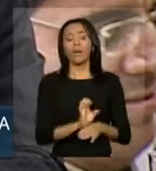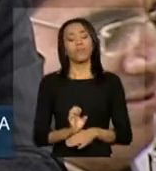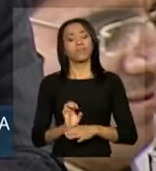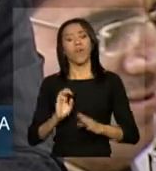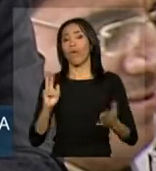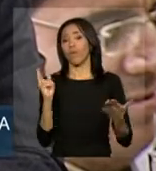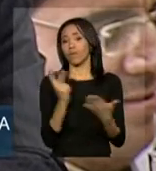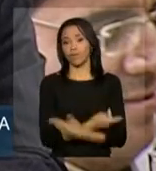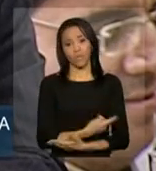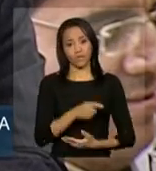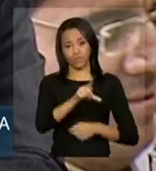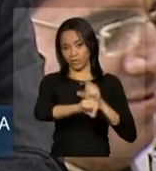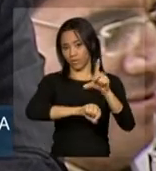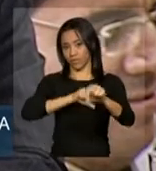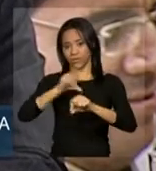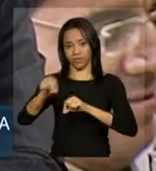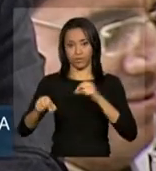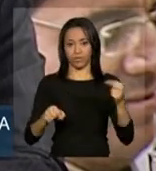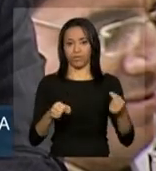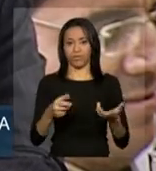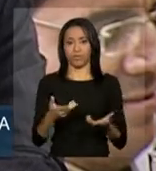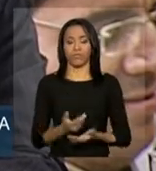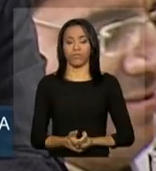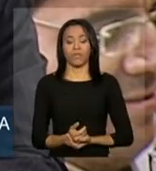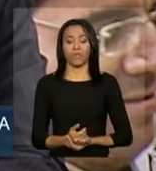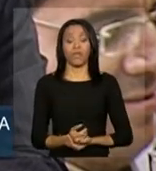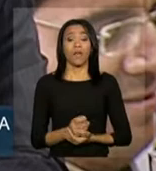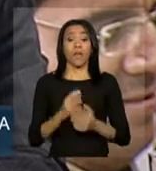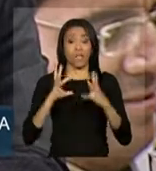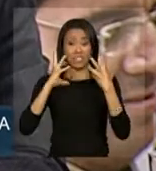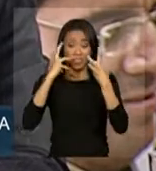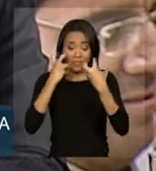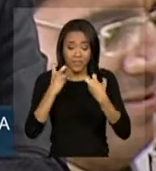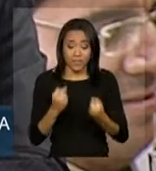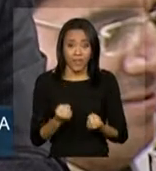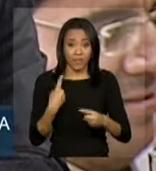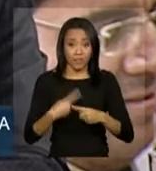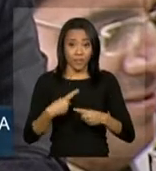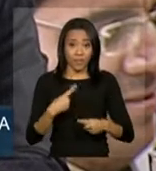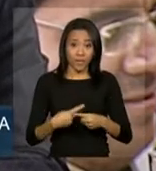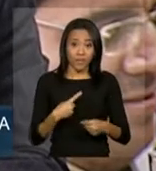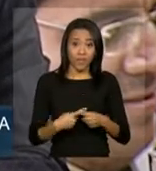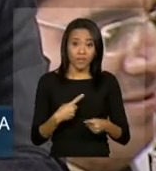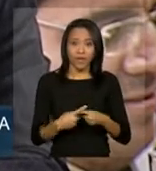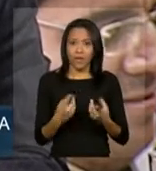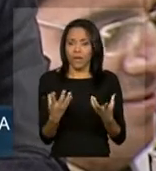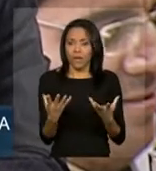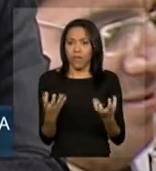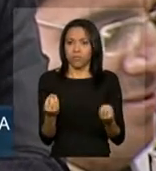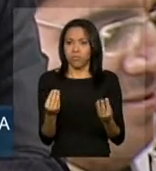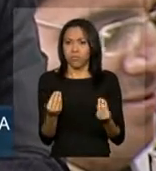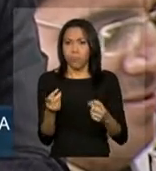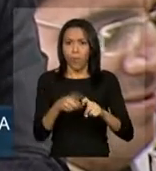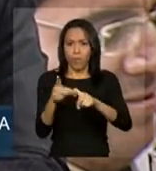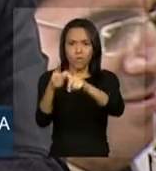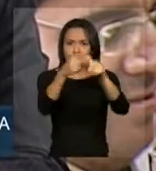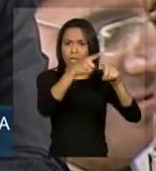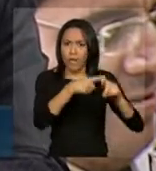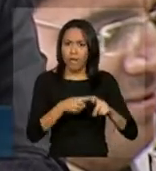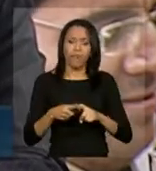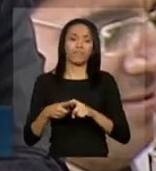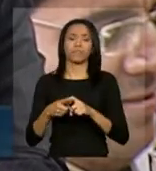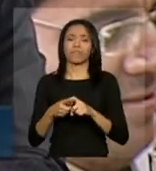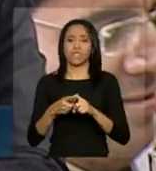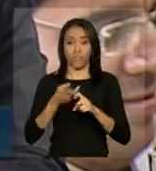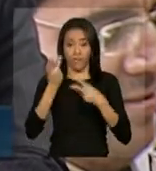processo de seleção pública né a dificuldade Porque o mercado é muito aquecido vários dos profissionais O que